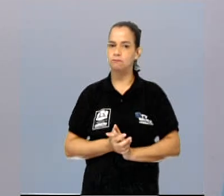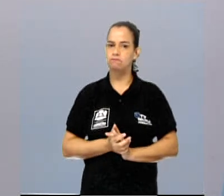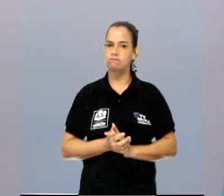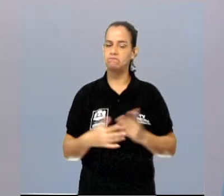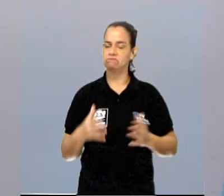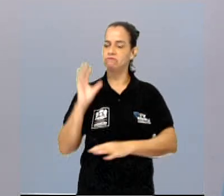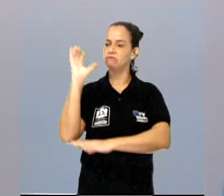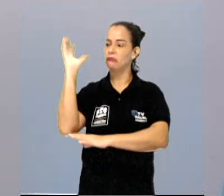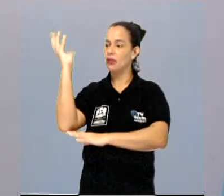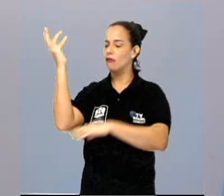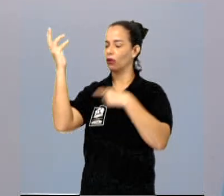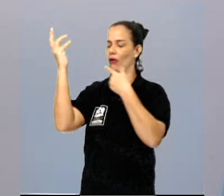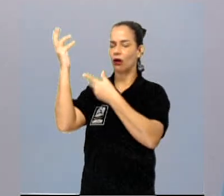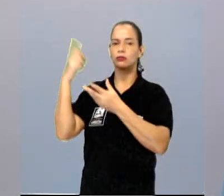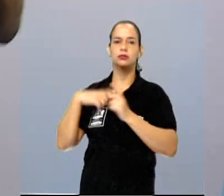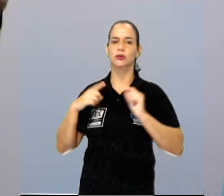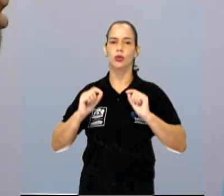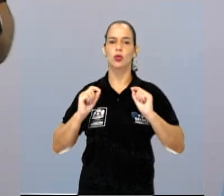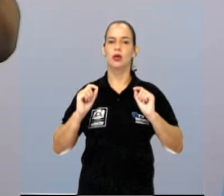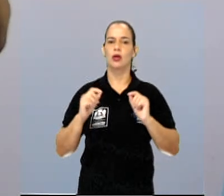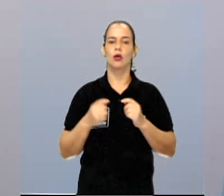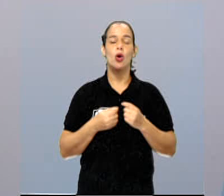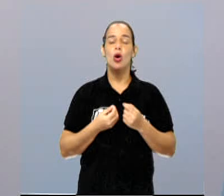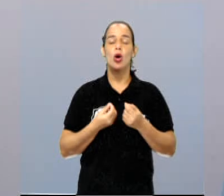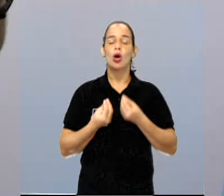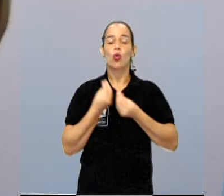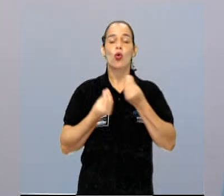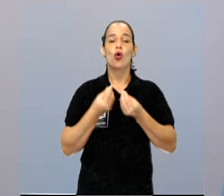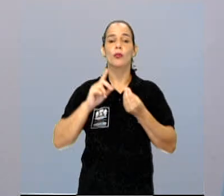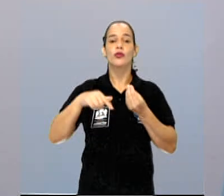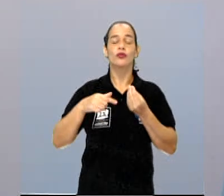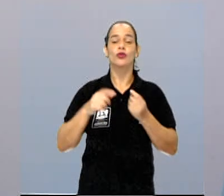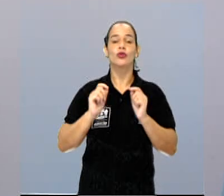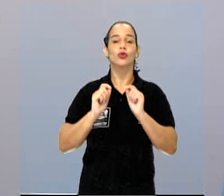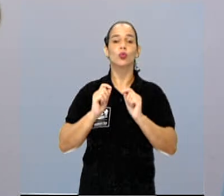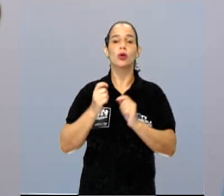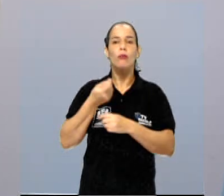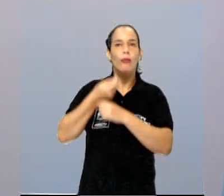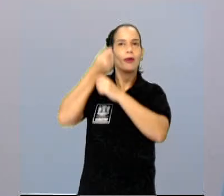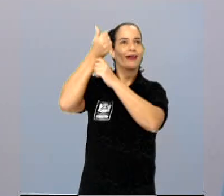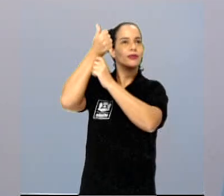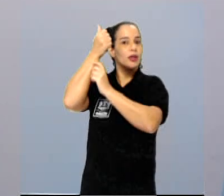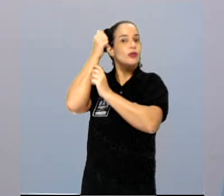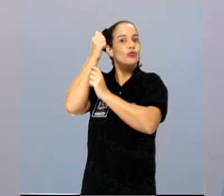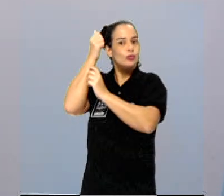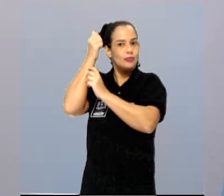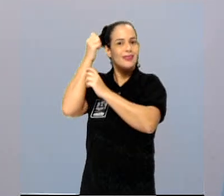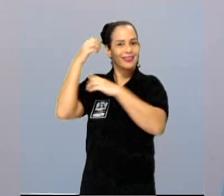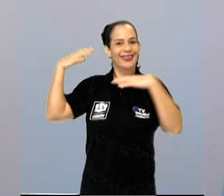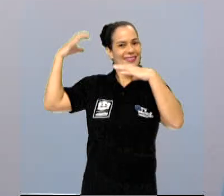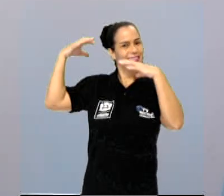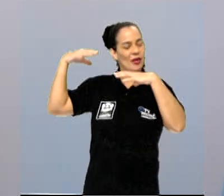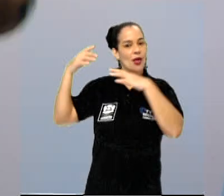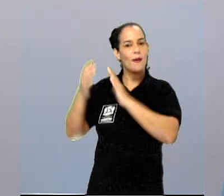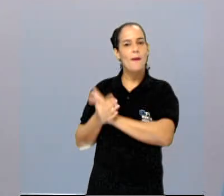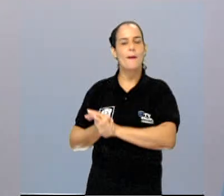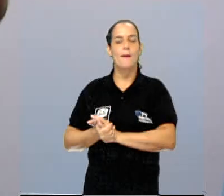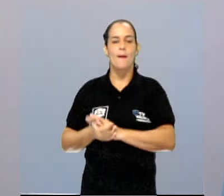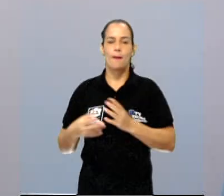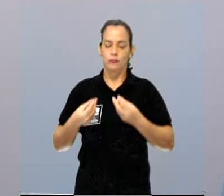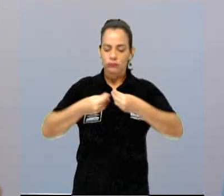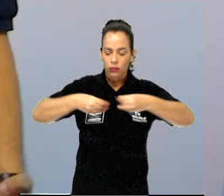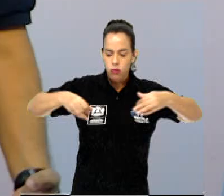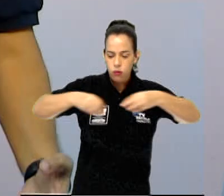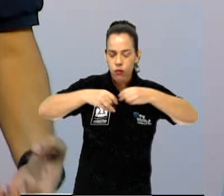meio que funciona como uma espécie de guarda-sol, de guarda-chuva, né? Guarda-chuva porque ela protege o solo de